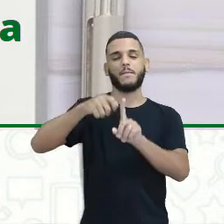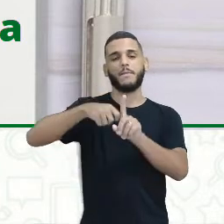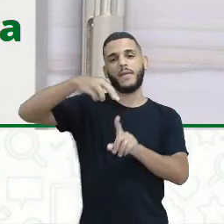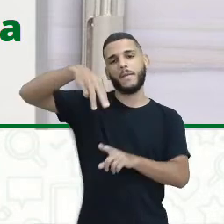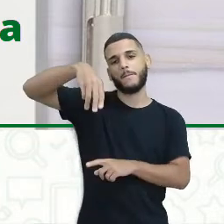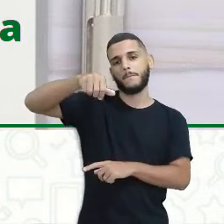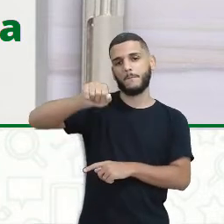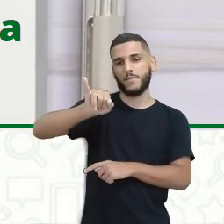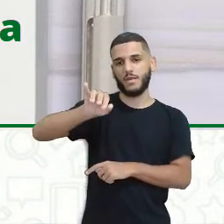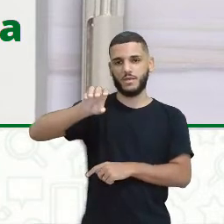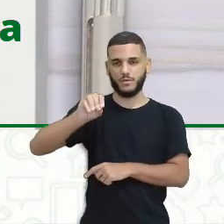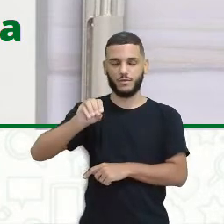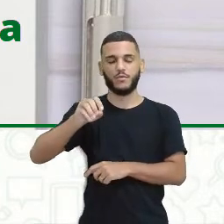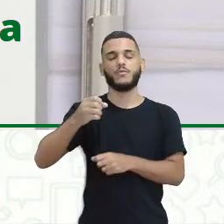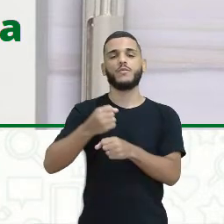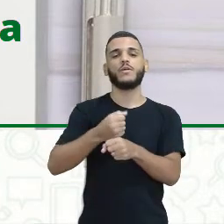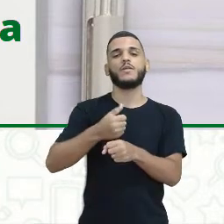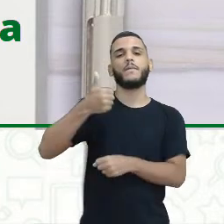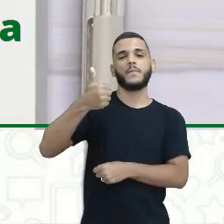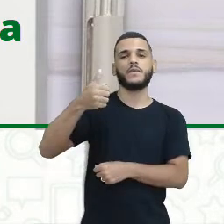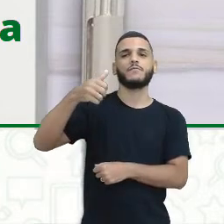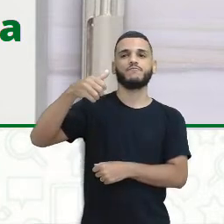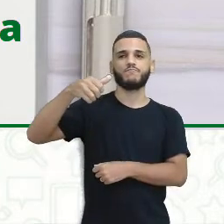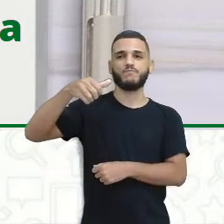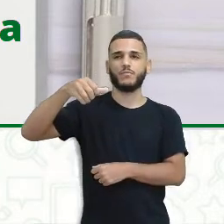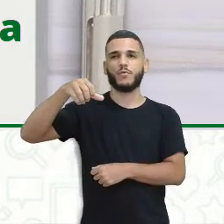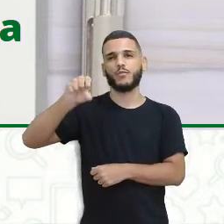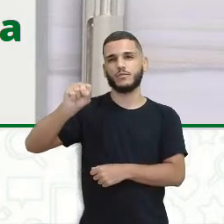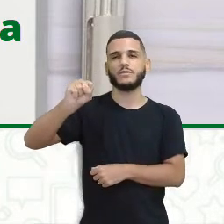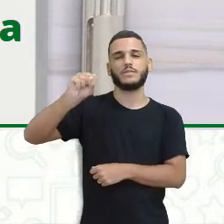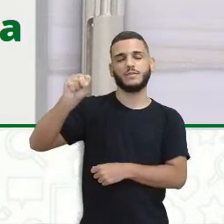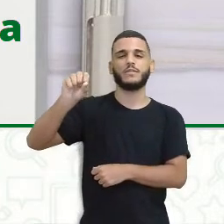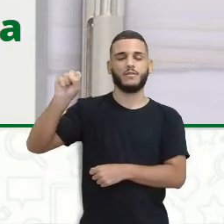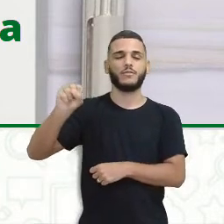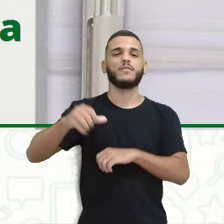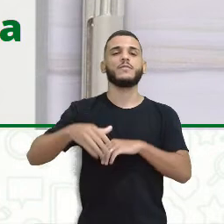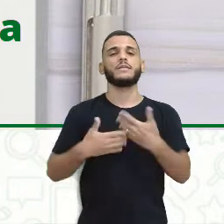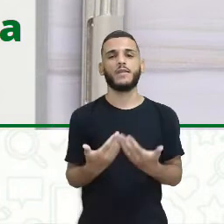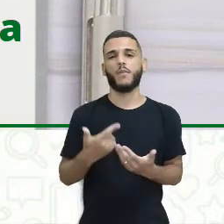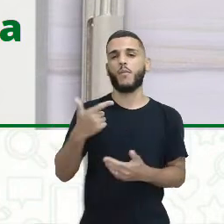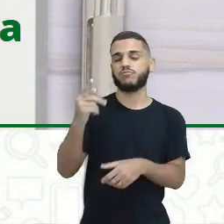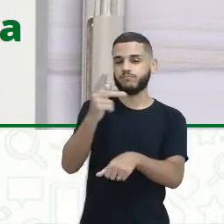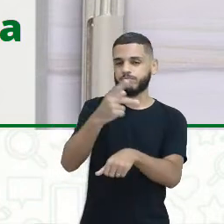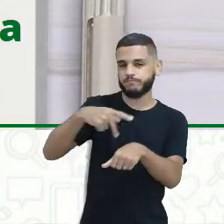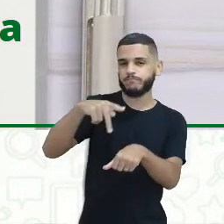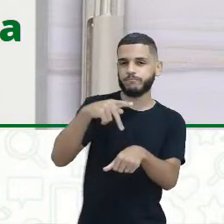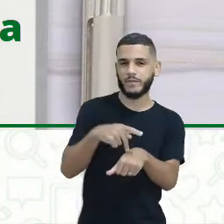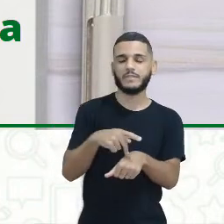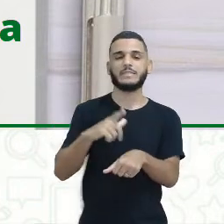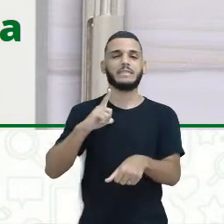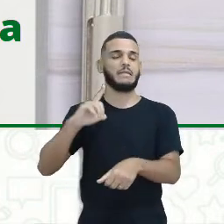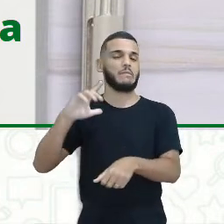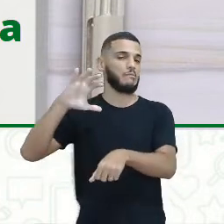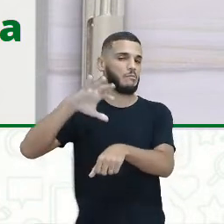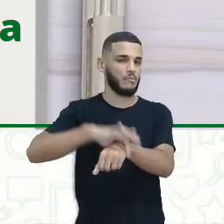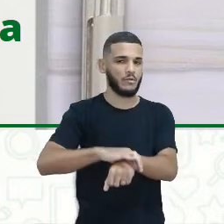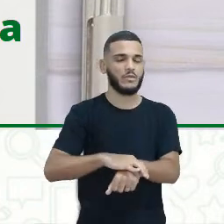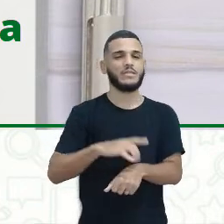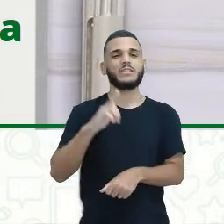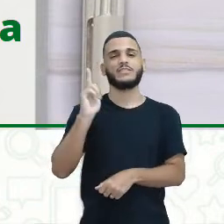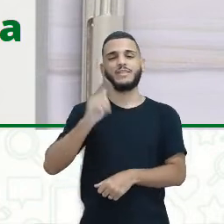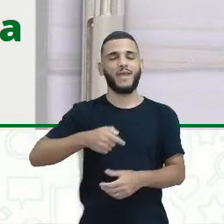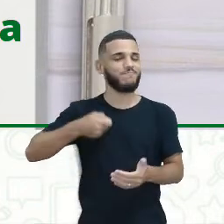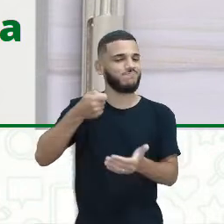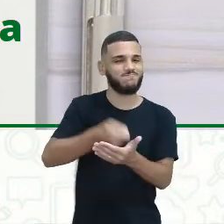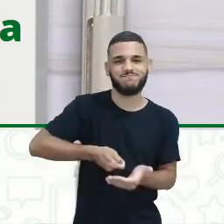1888. Então, um detalhe, enquanto outros países, né, colonizadores, né, eles já lutavam,